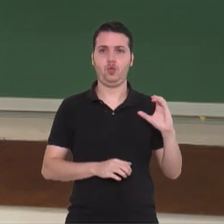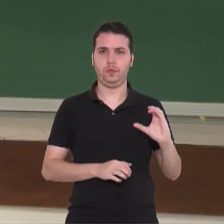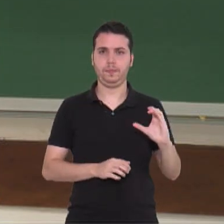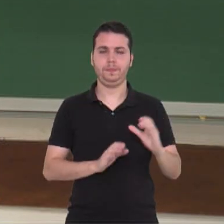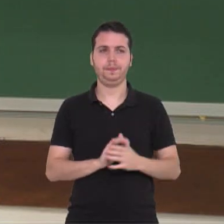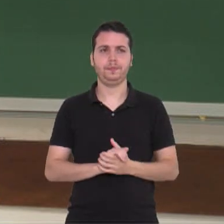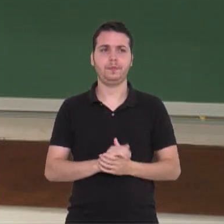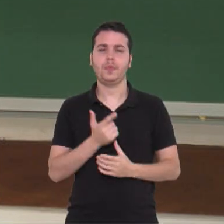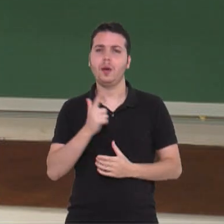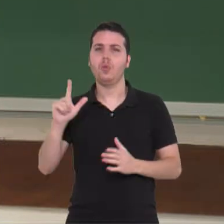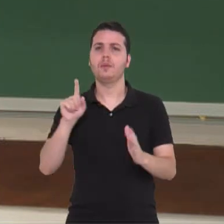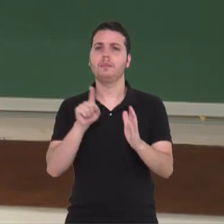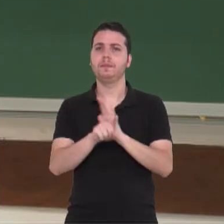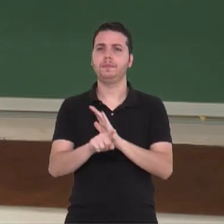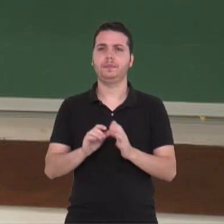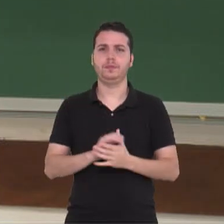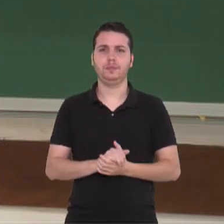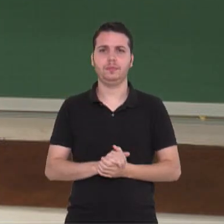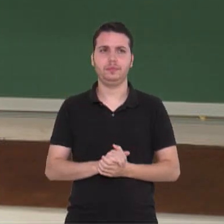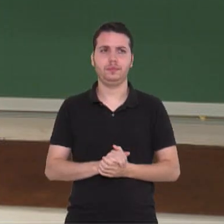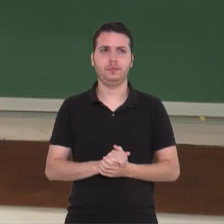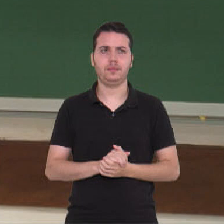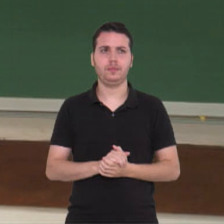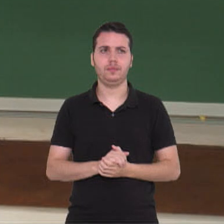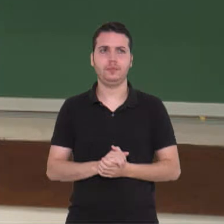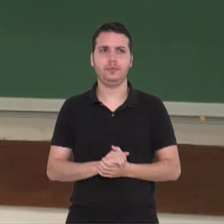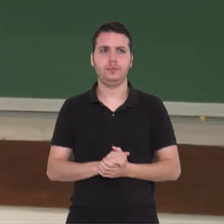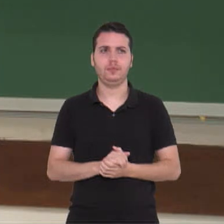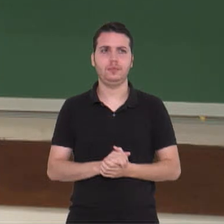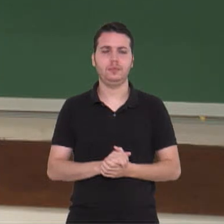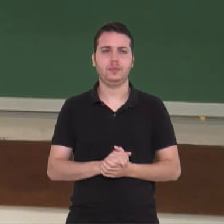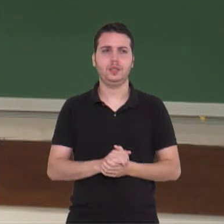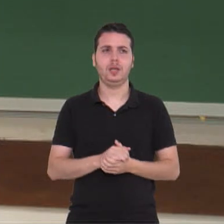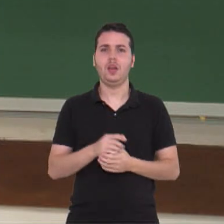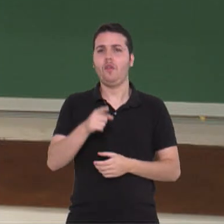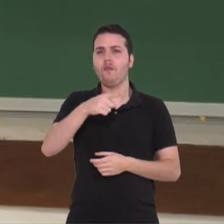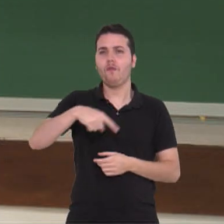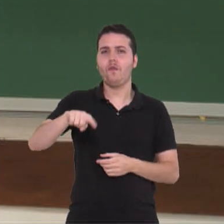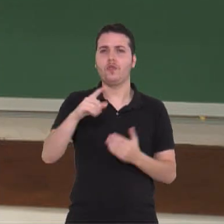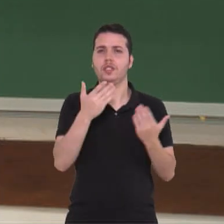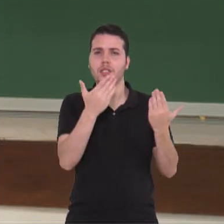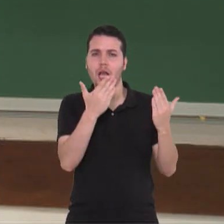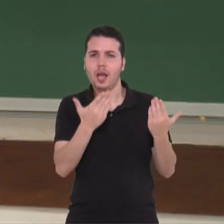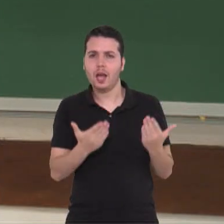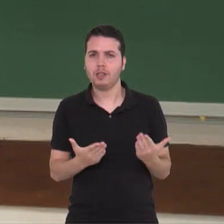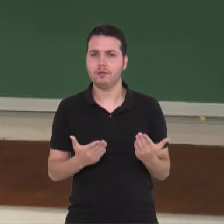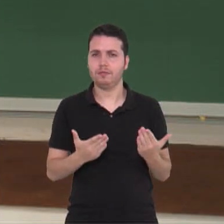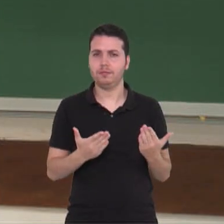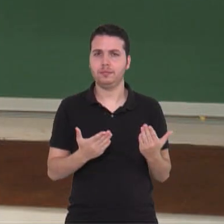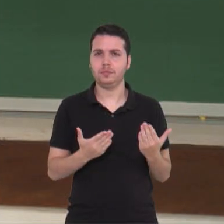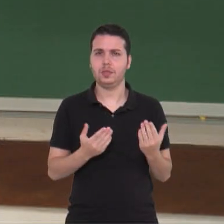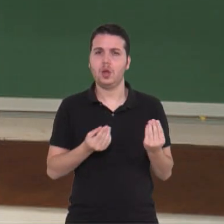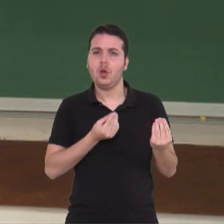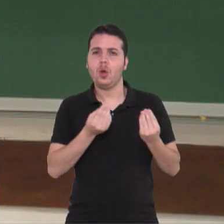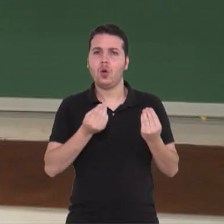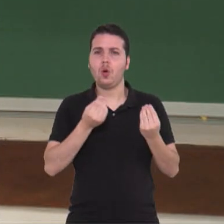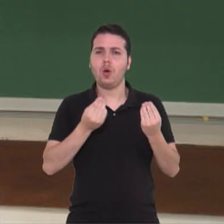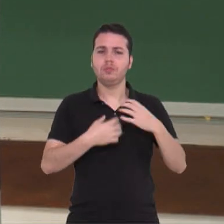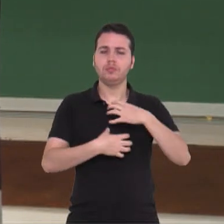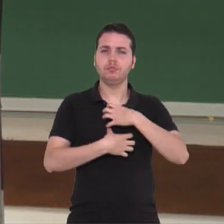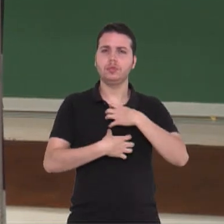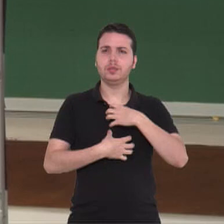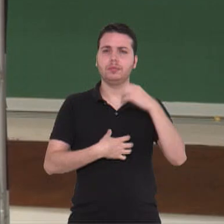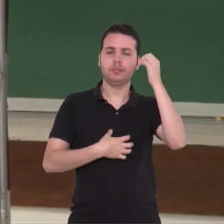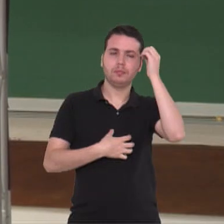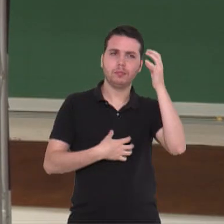outra pergunta era a parte para vocês analisarem como que estão os personagens. Eles